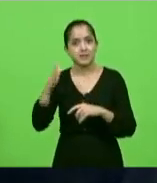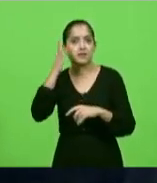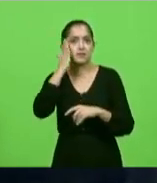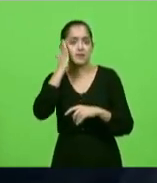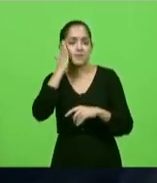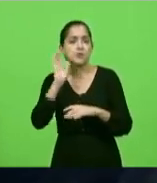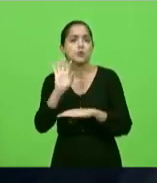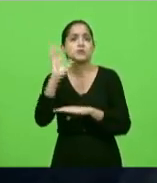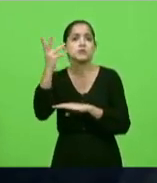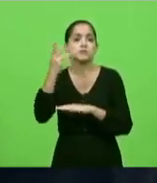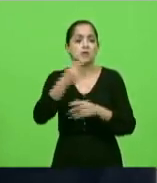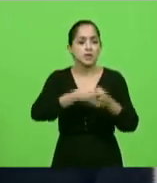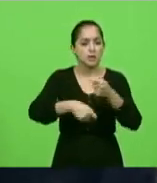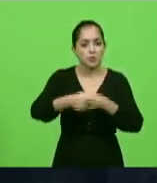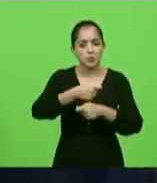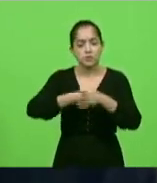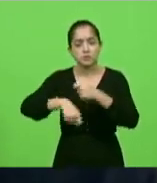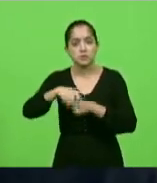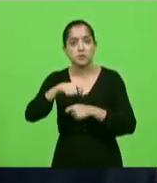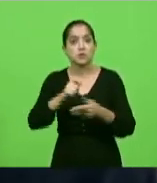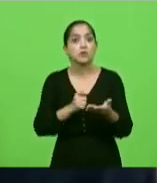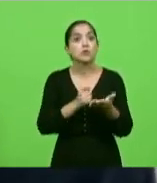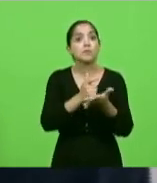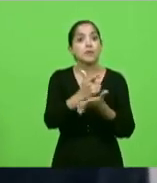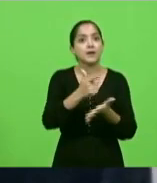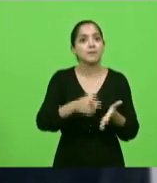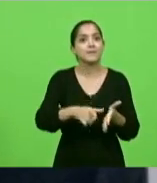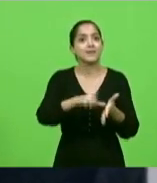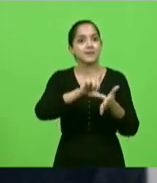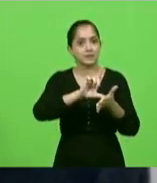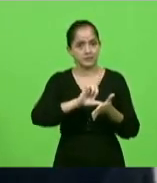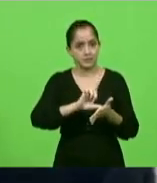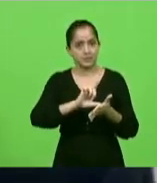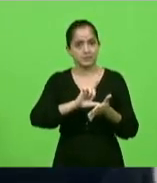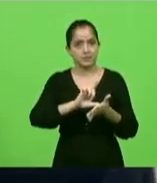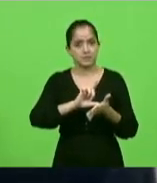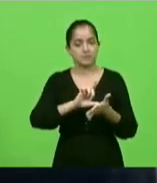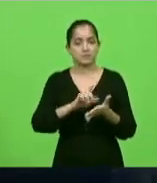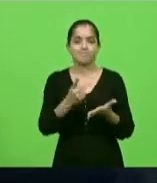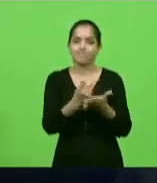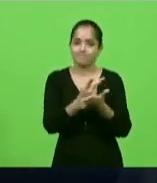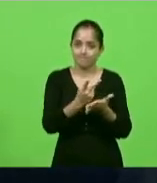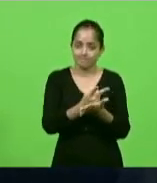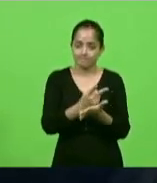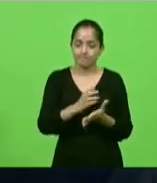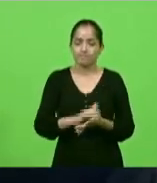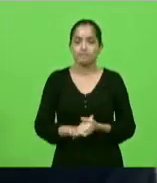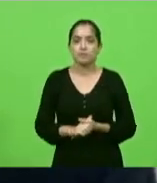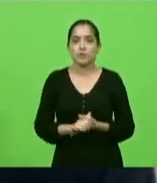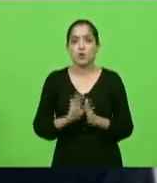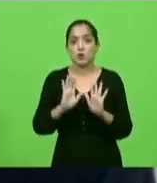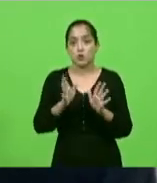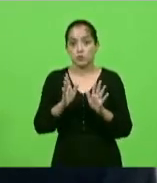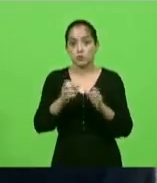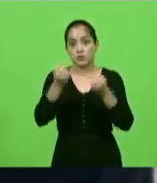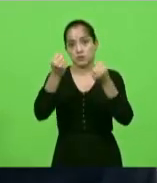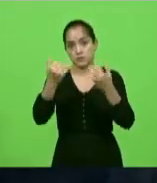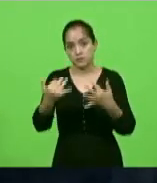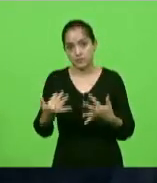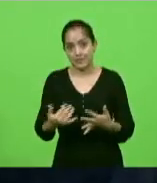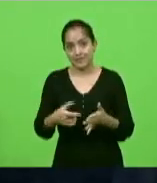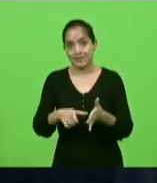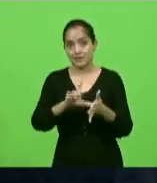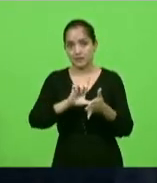estava acontecendo a negociação e que o pagamento se daria de forma indevida. Como já frisei,